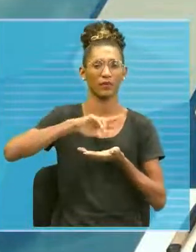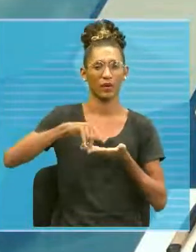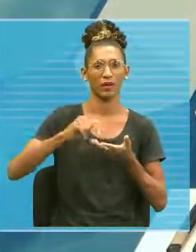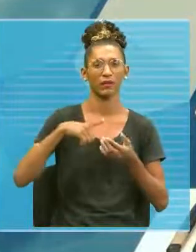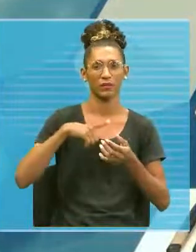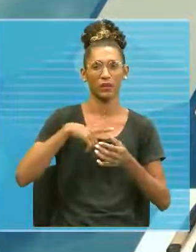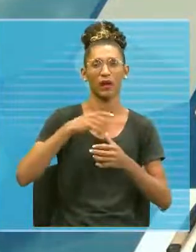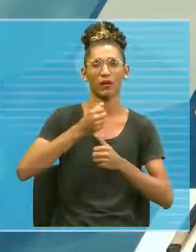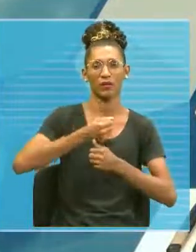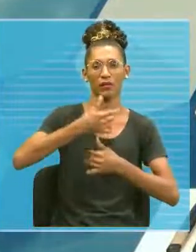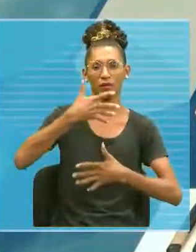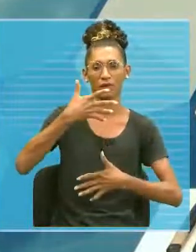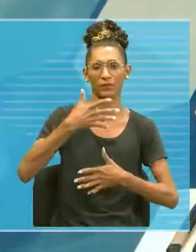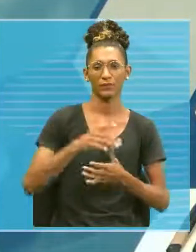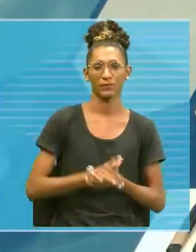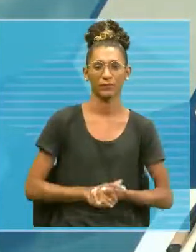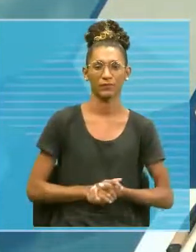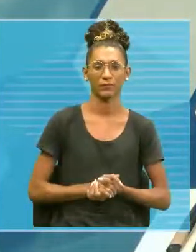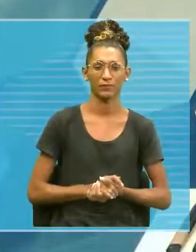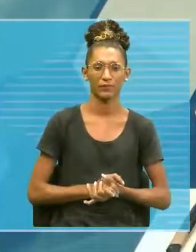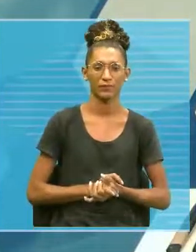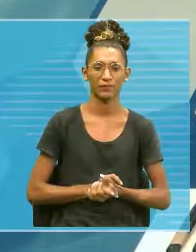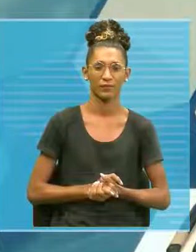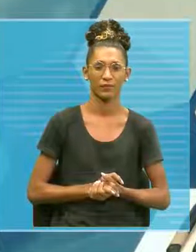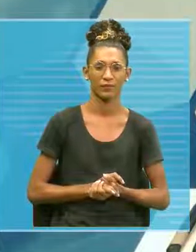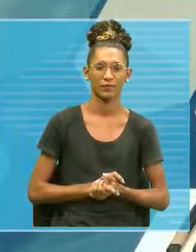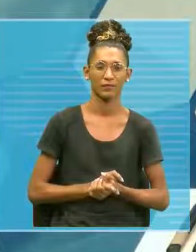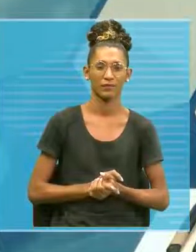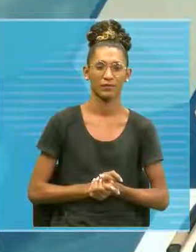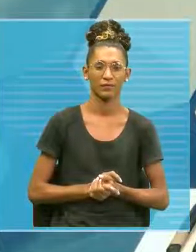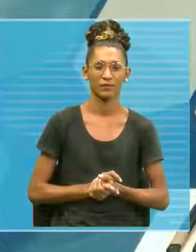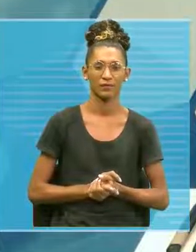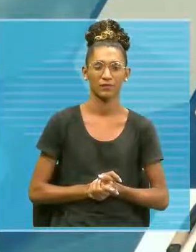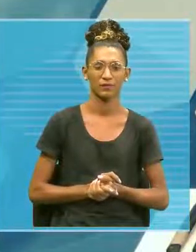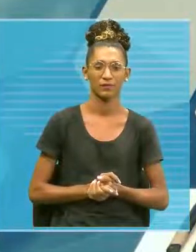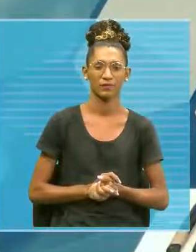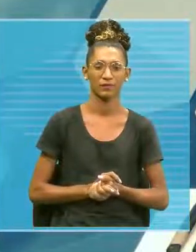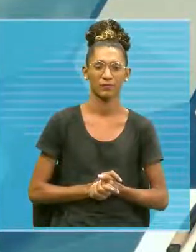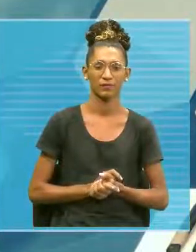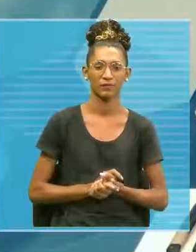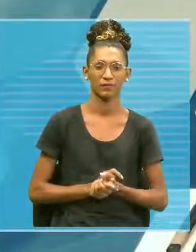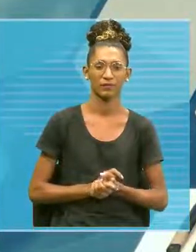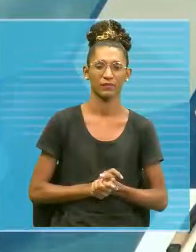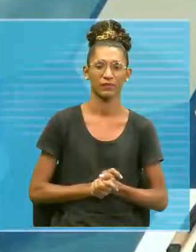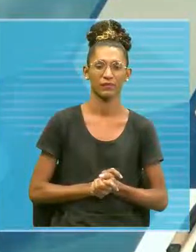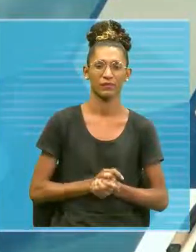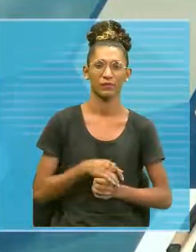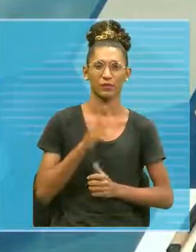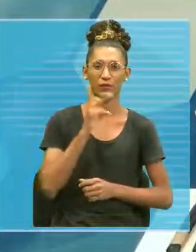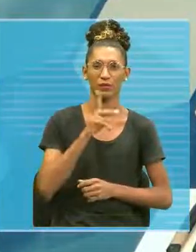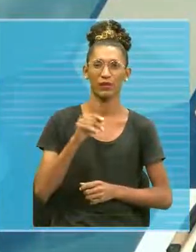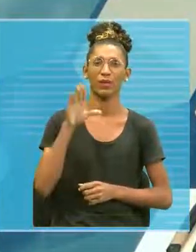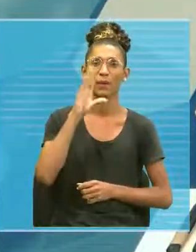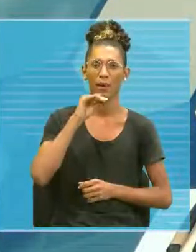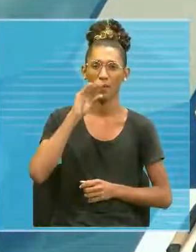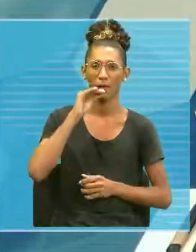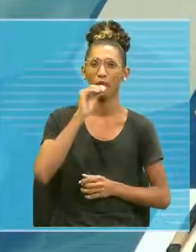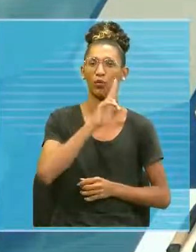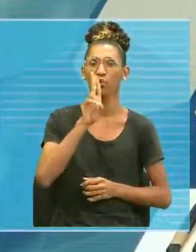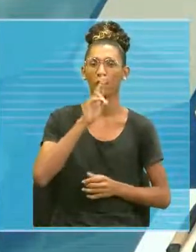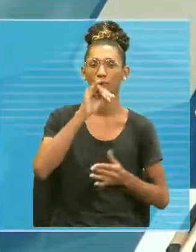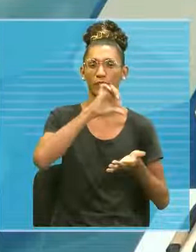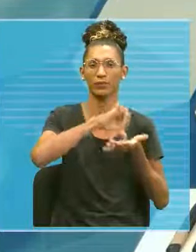acho que a alvorada do Gurguéia né Canavieira Colônia do Gurguéia